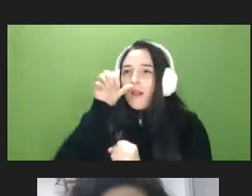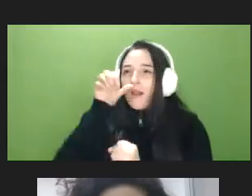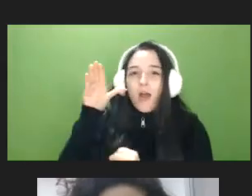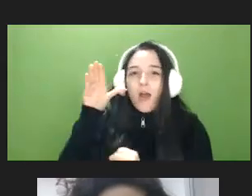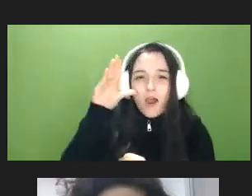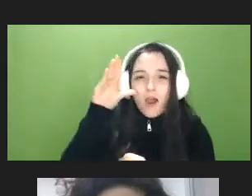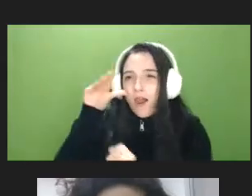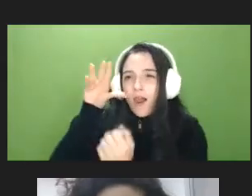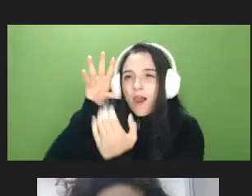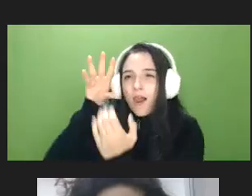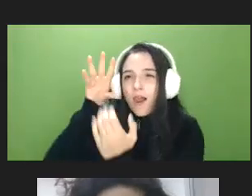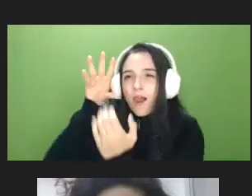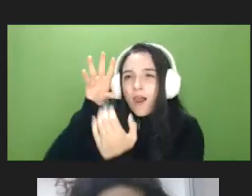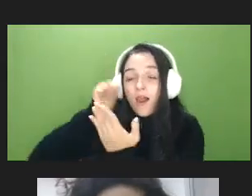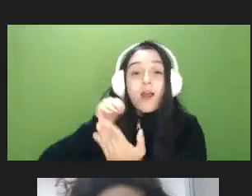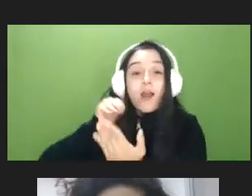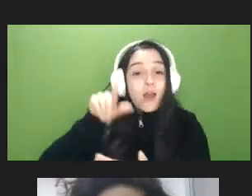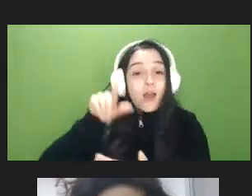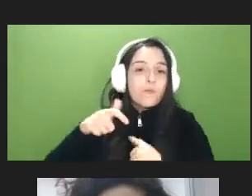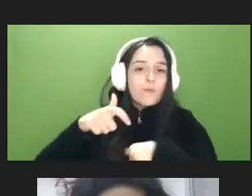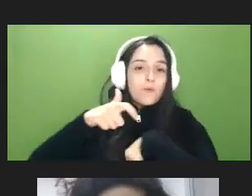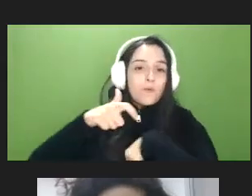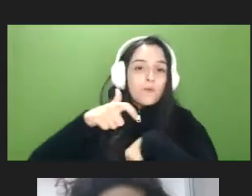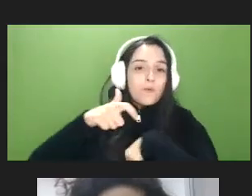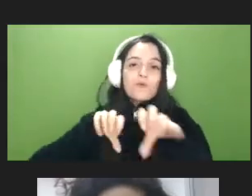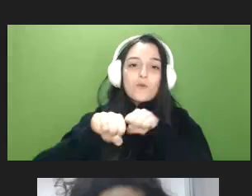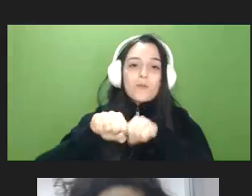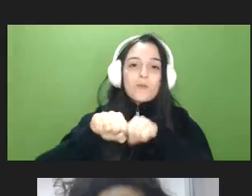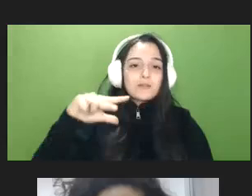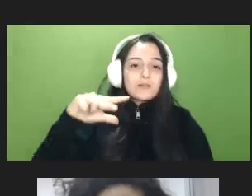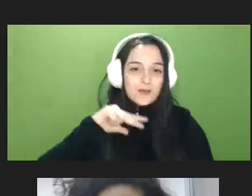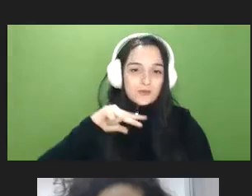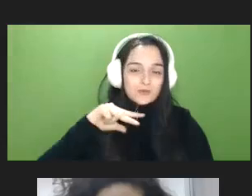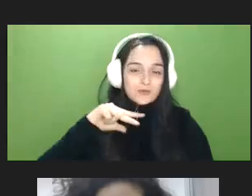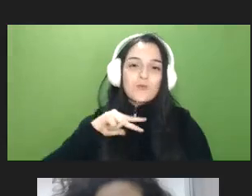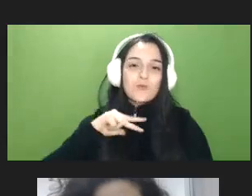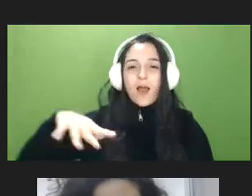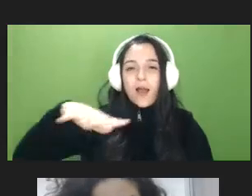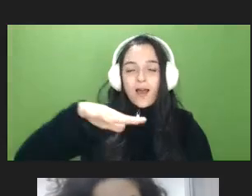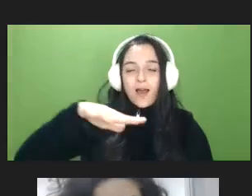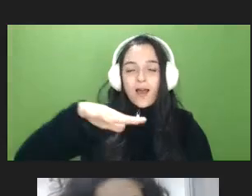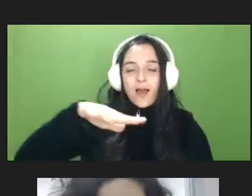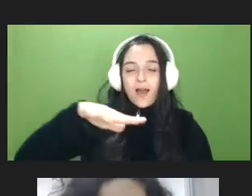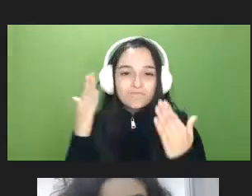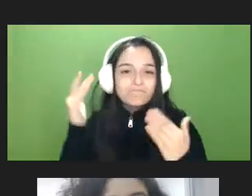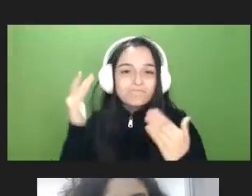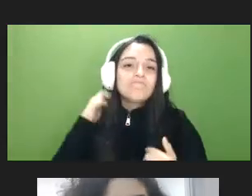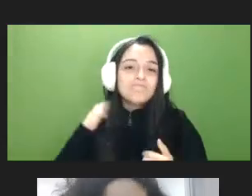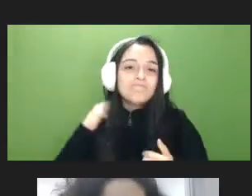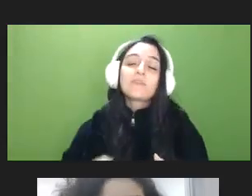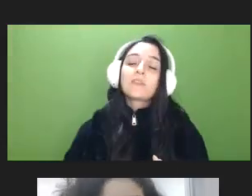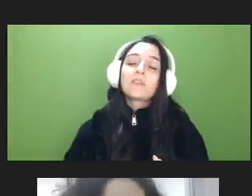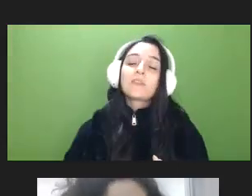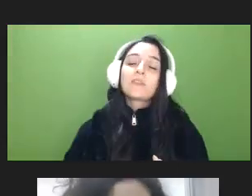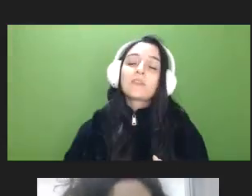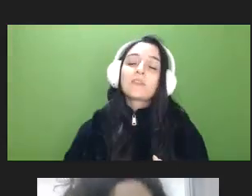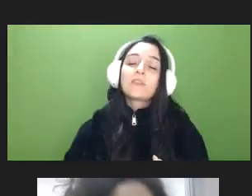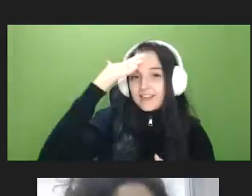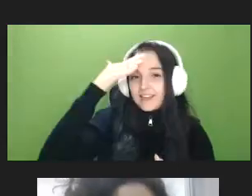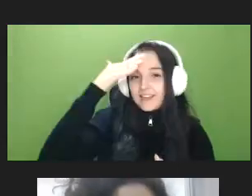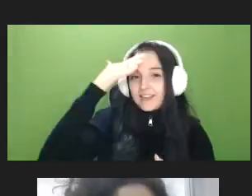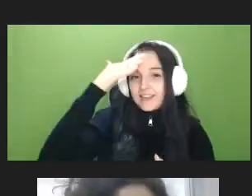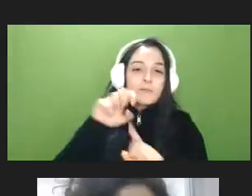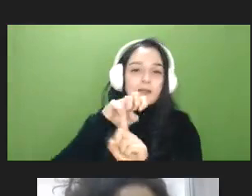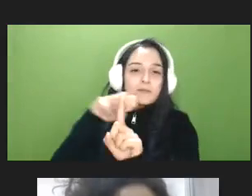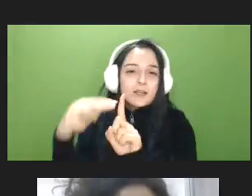formação pessoal na área da psicologia, para aprender algumas perspectivas básicas, para conhecer um pouco mais,